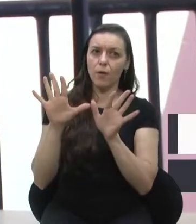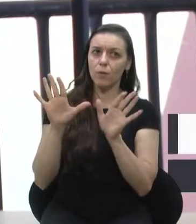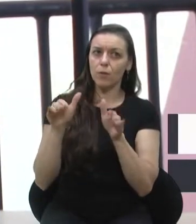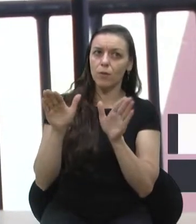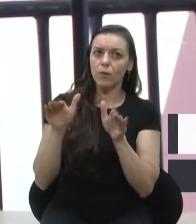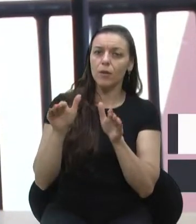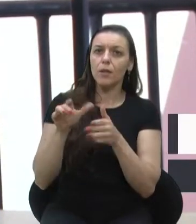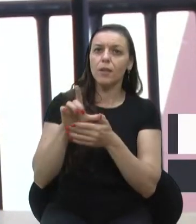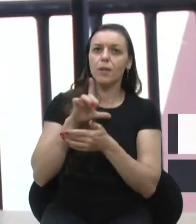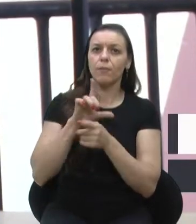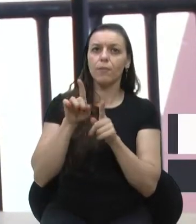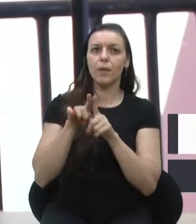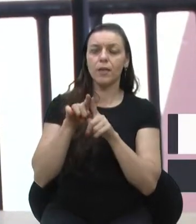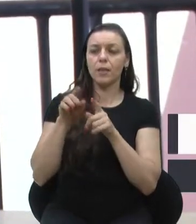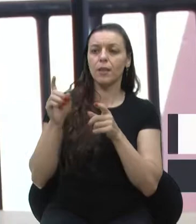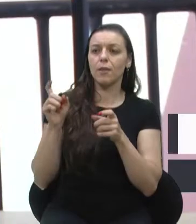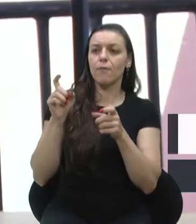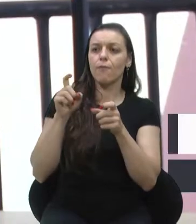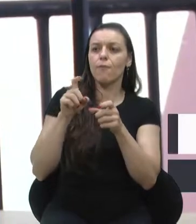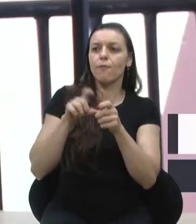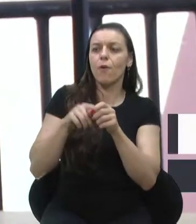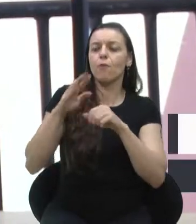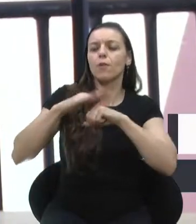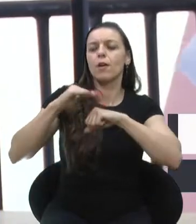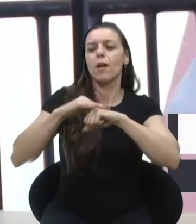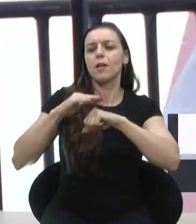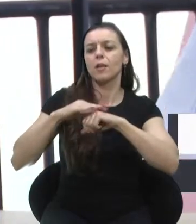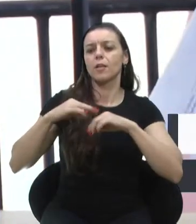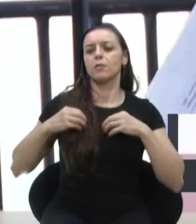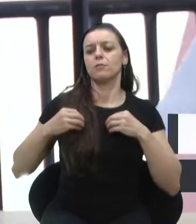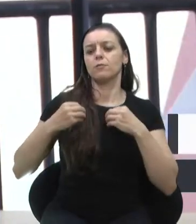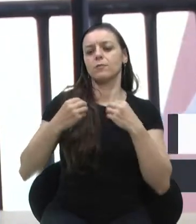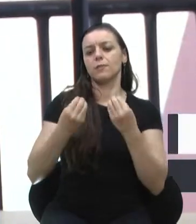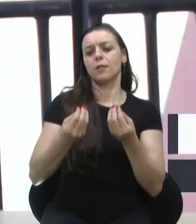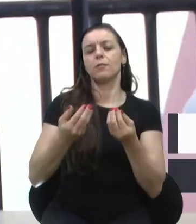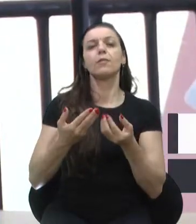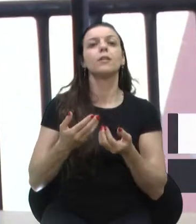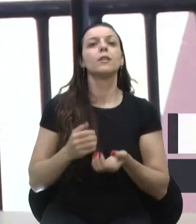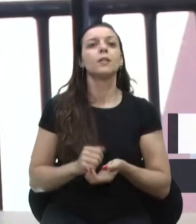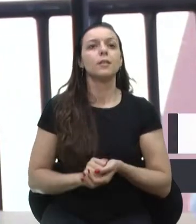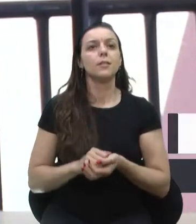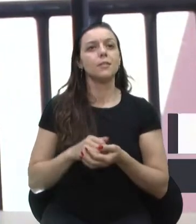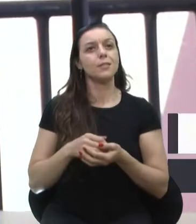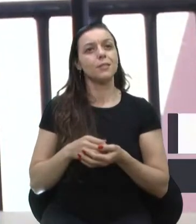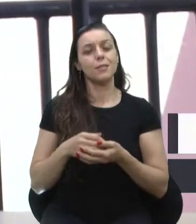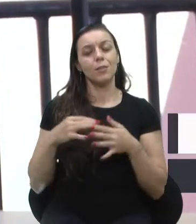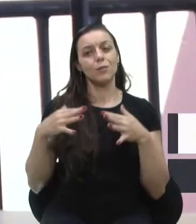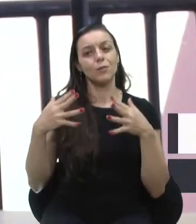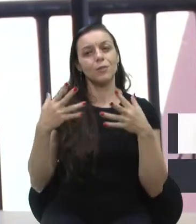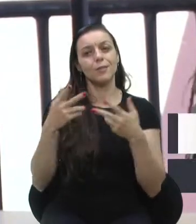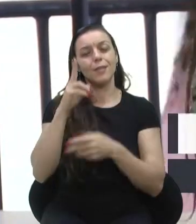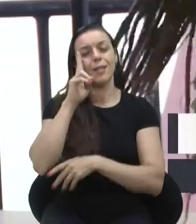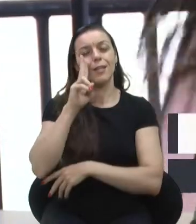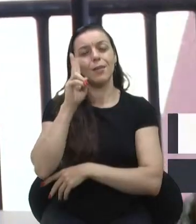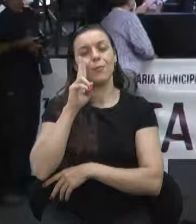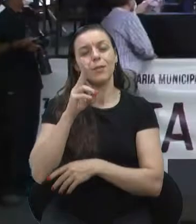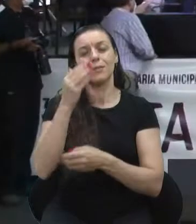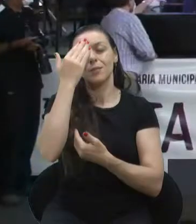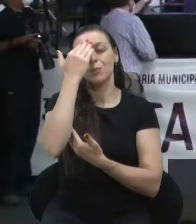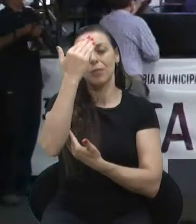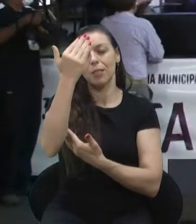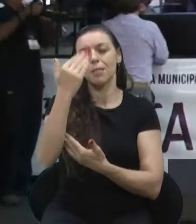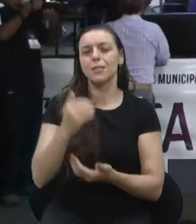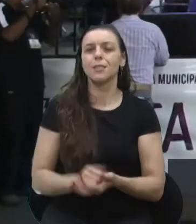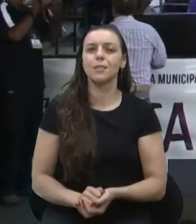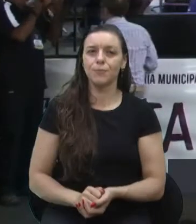e devolva para ela todo o carinho que ela tanto nos deu. Então, deixamos aqui a nossa eterna lembrança. Muito obrigada. Obrigada,